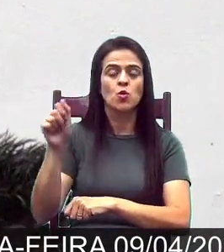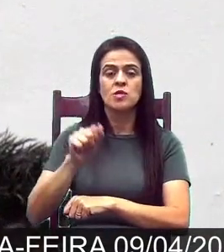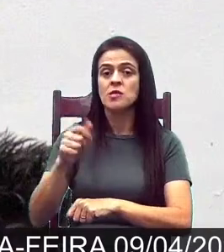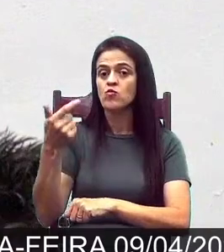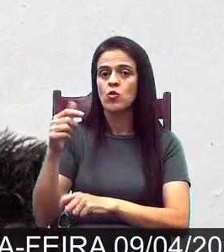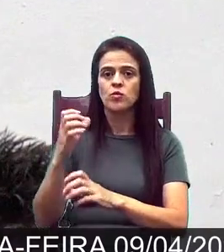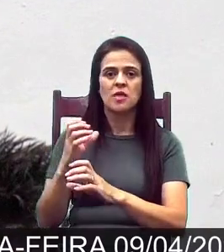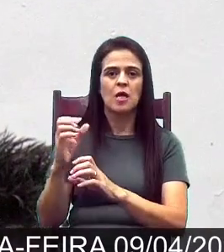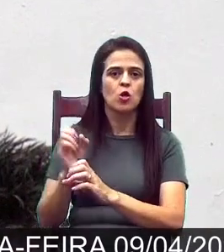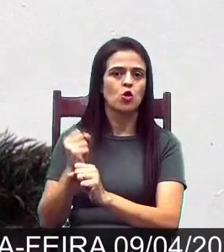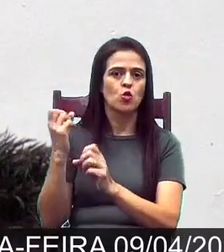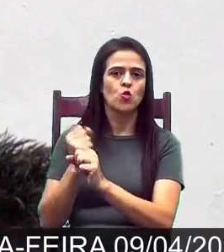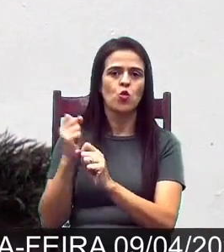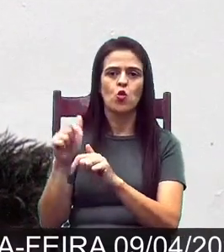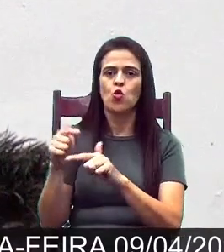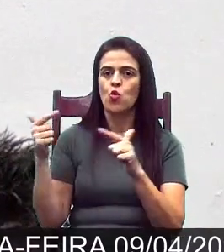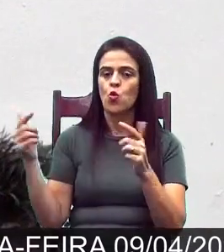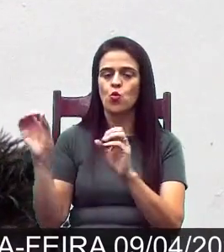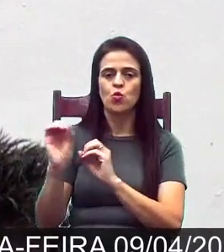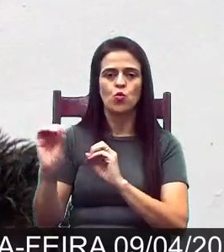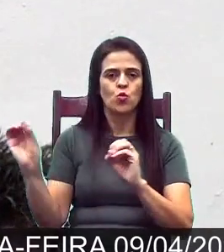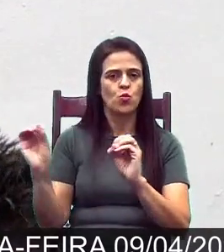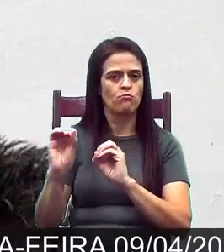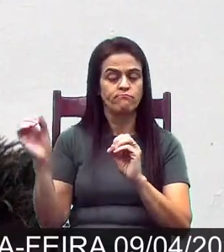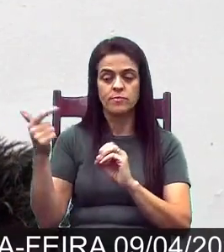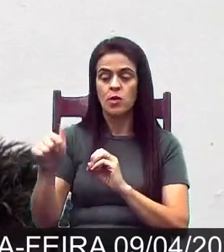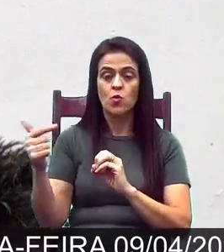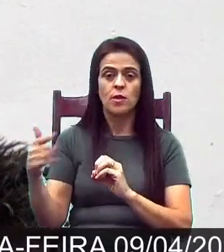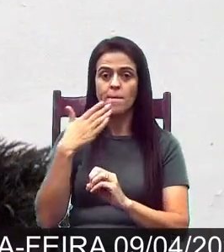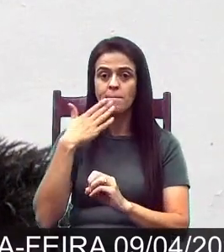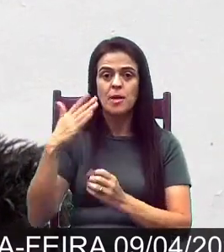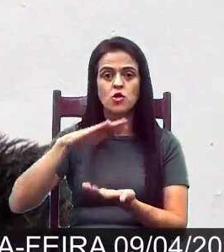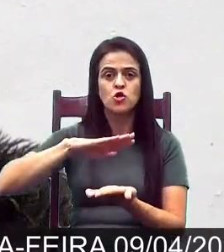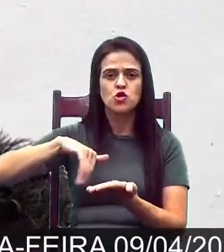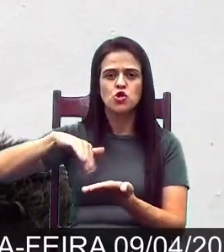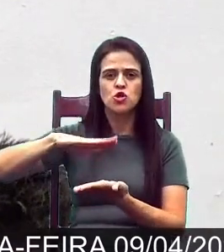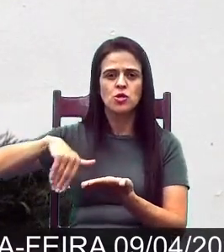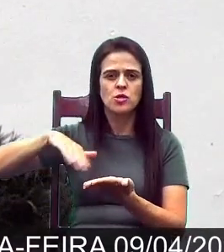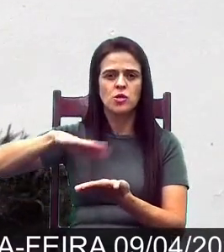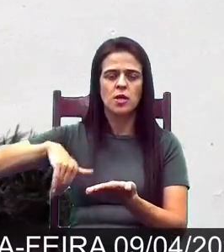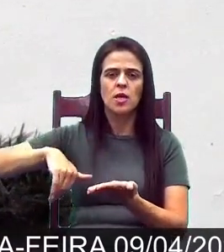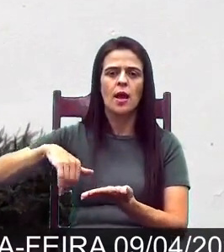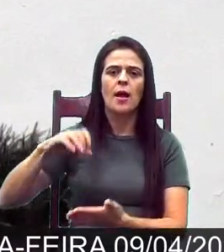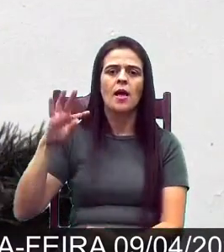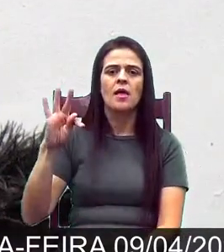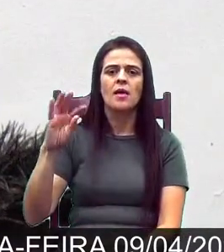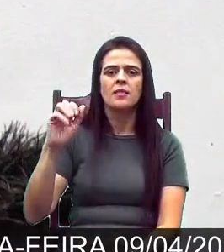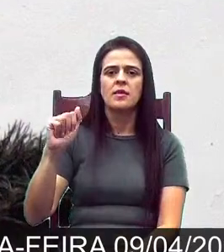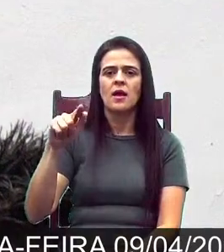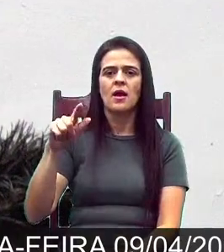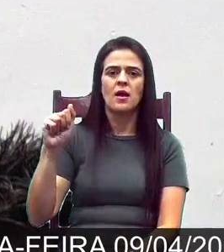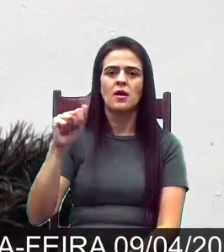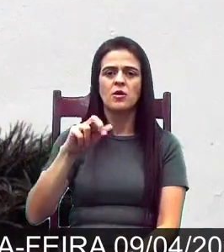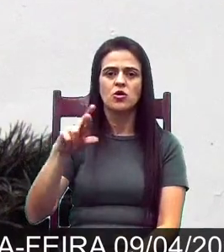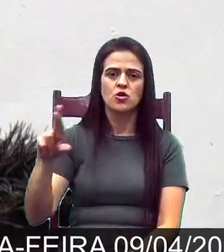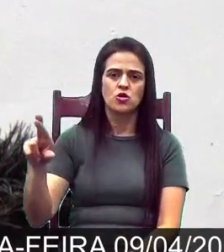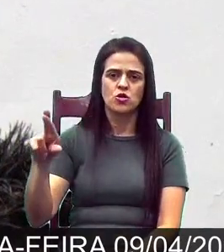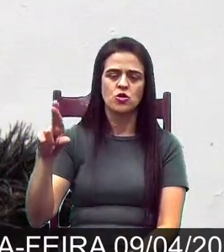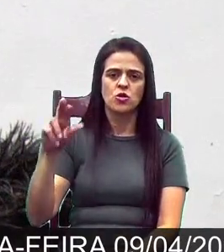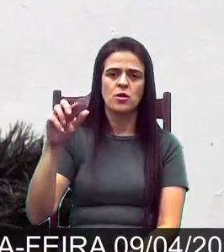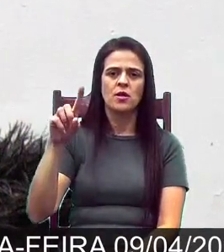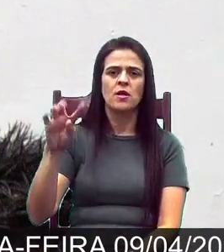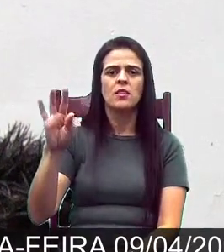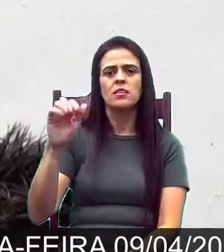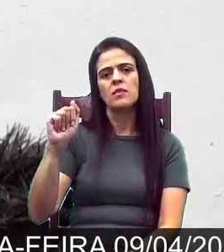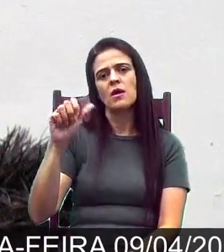na Avenida João Neves Vieira, número 1502, bairro Santa Helena 2, constituída juridicamente em 15